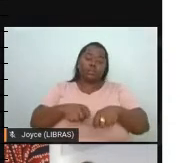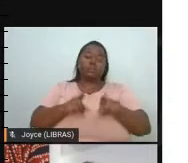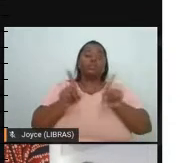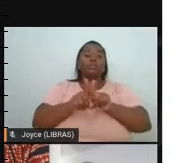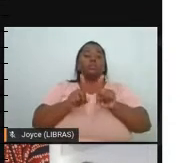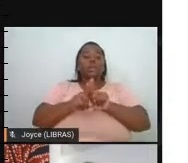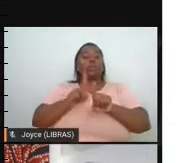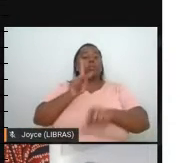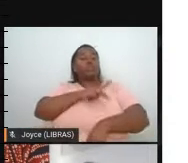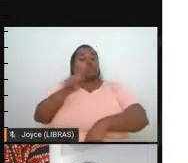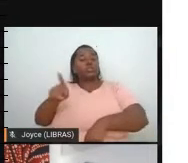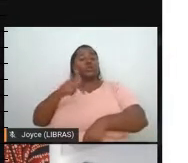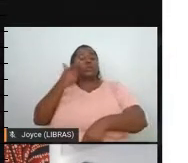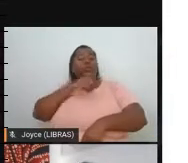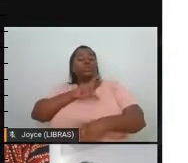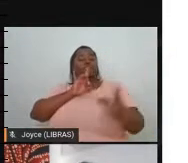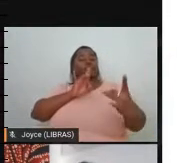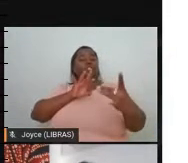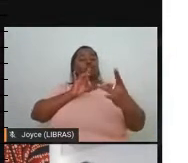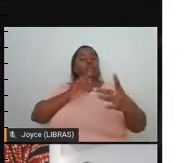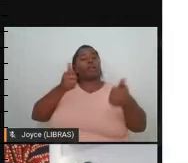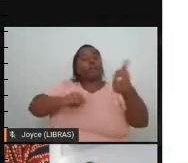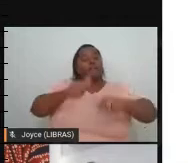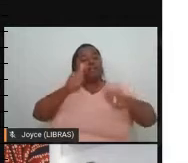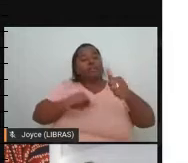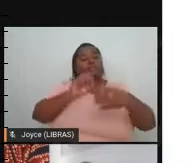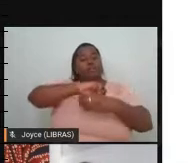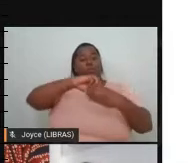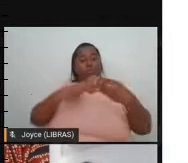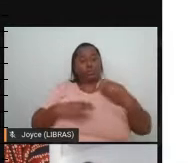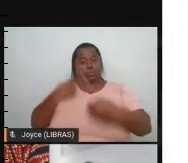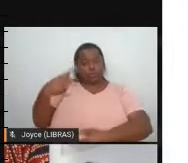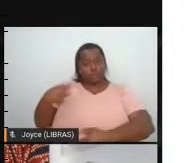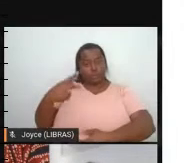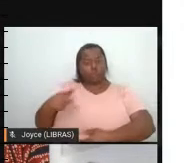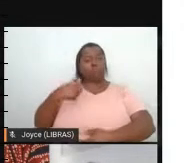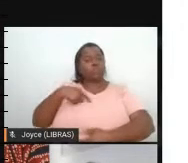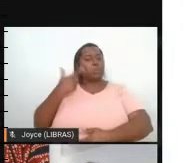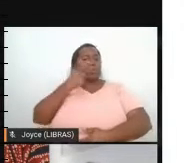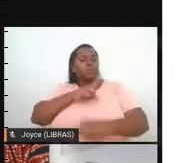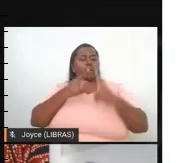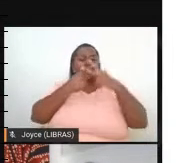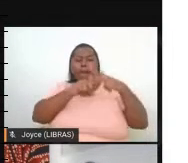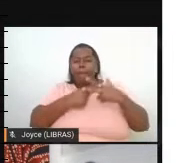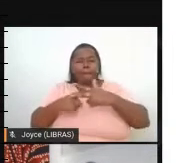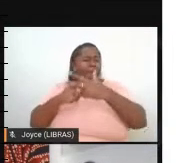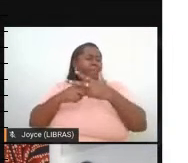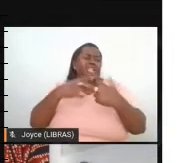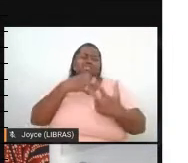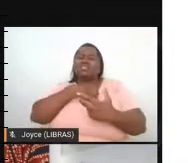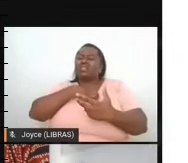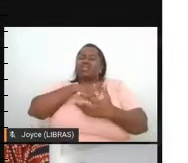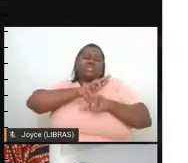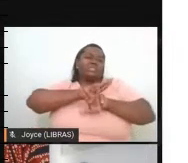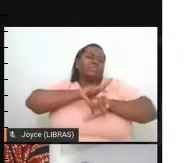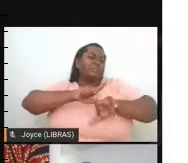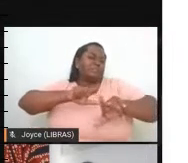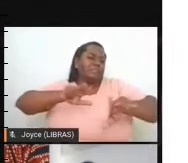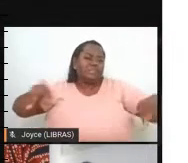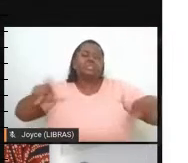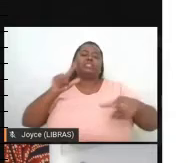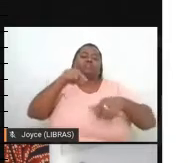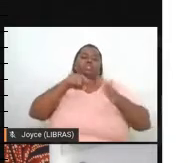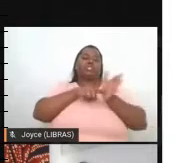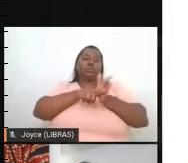da elaboração do conteúdo dele. Então, eu posso configurar de diversas formas esse questionário, tá? Tanto para fazer